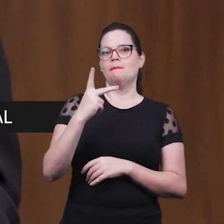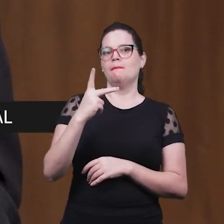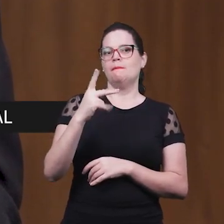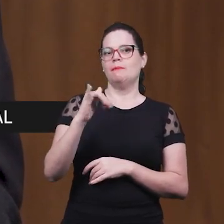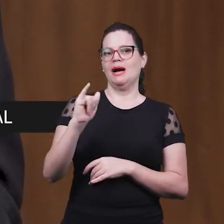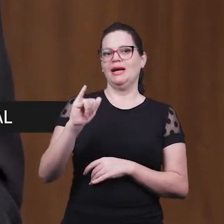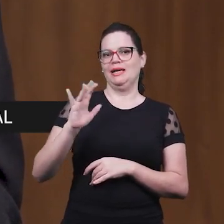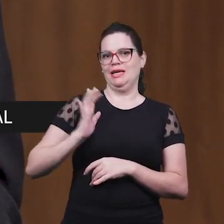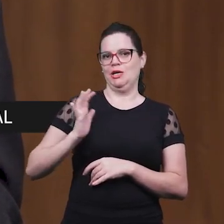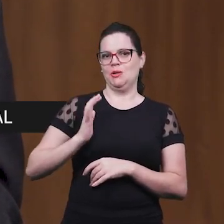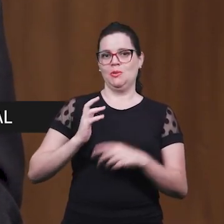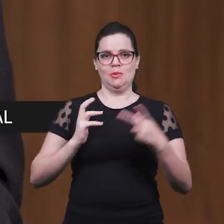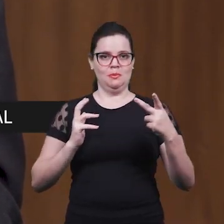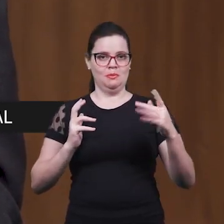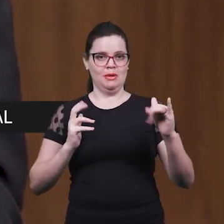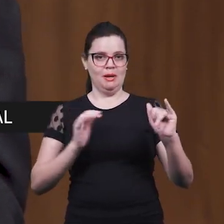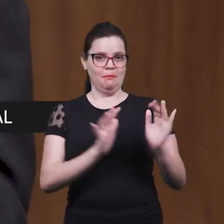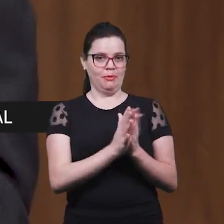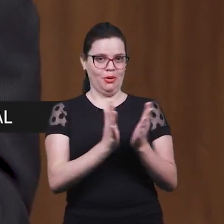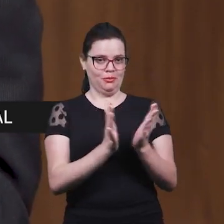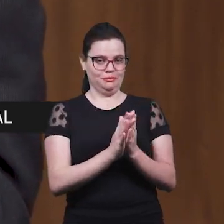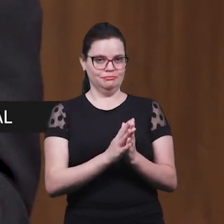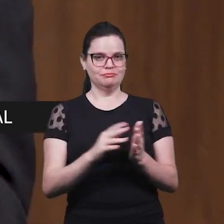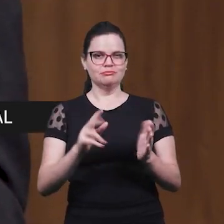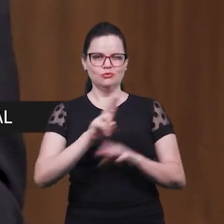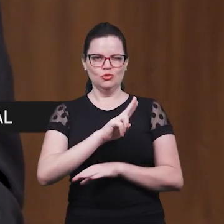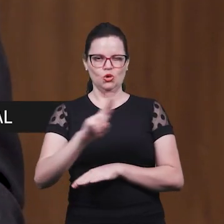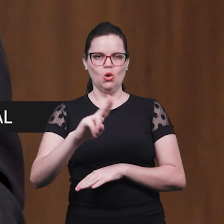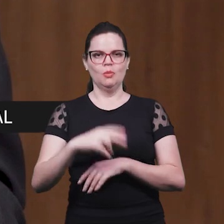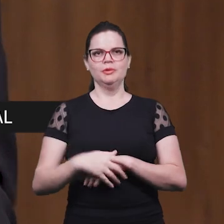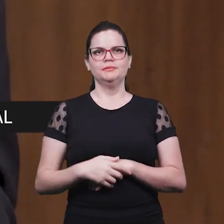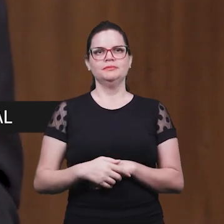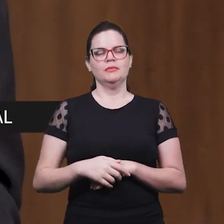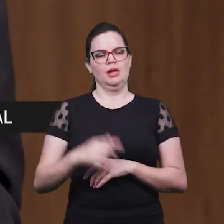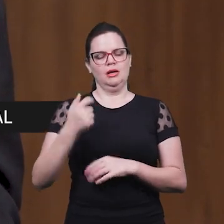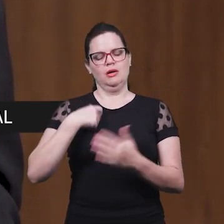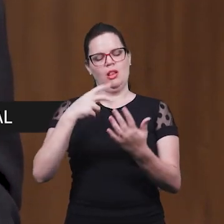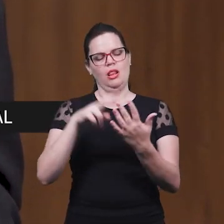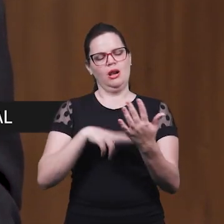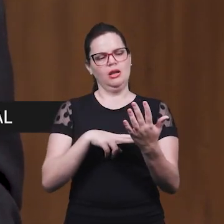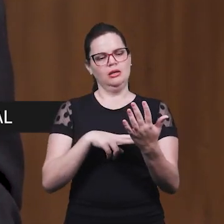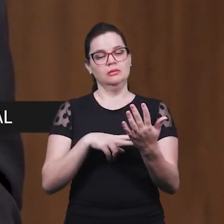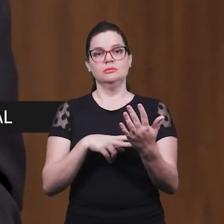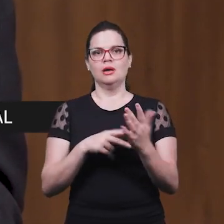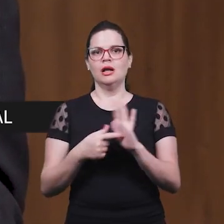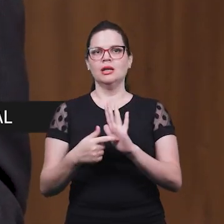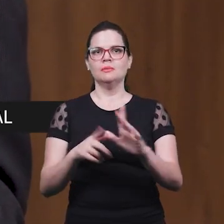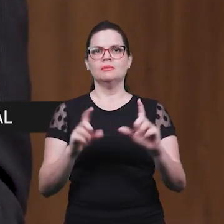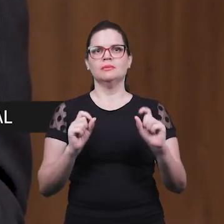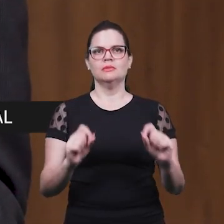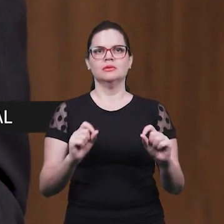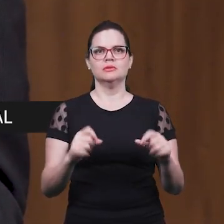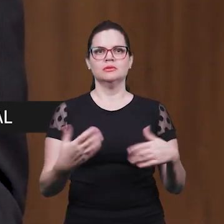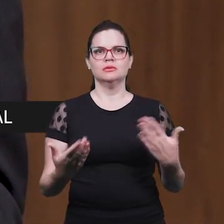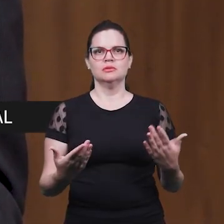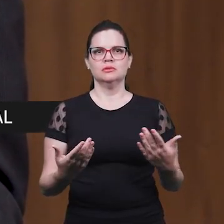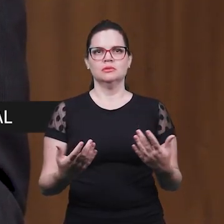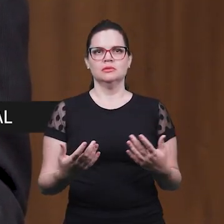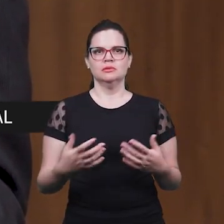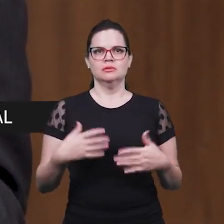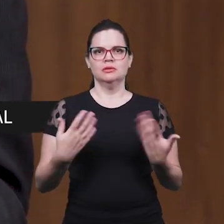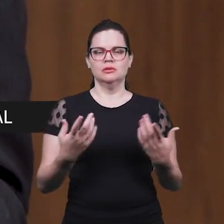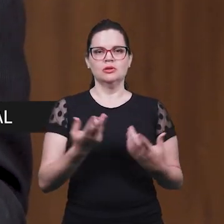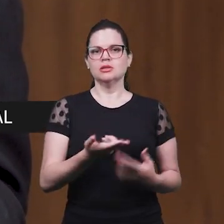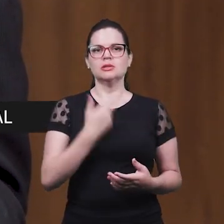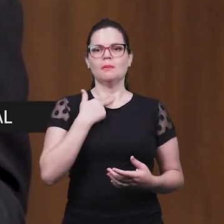de Kiyosaki, e aquilo quebrou o paradigma, né? Que ele fala que não podemos gerar passivos, não temos que